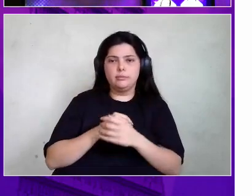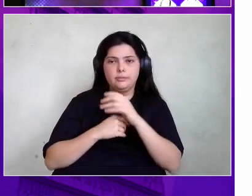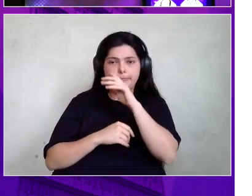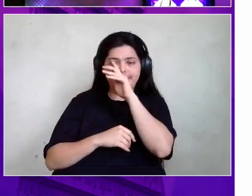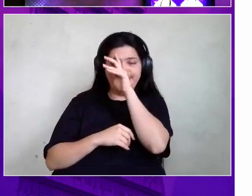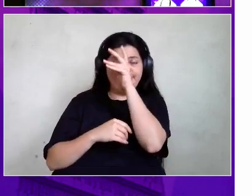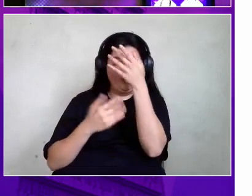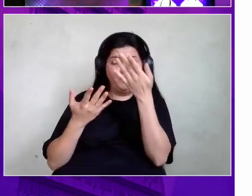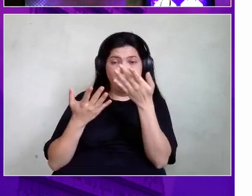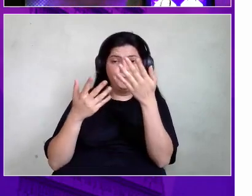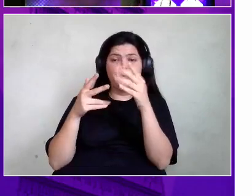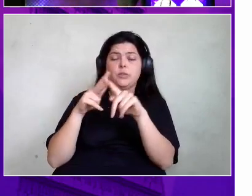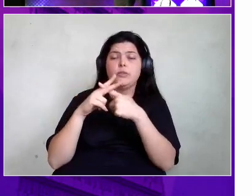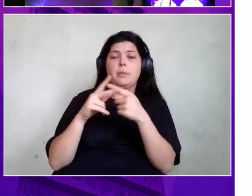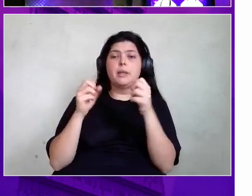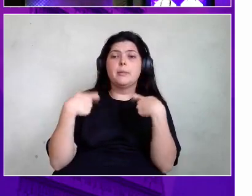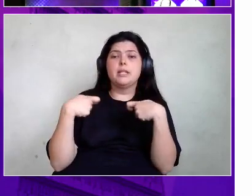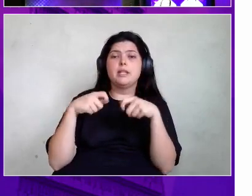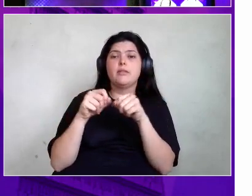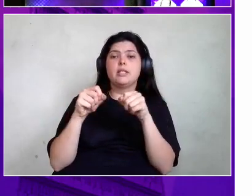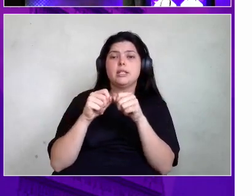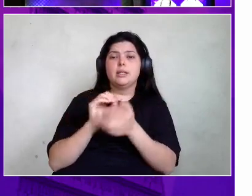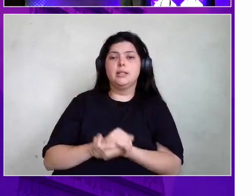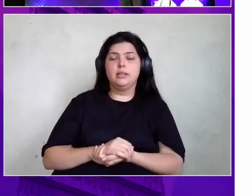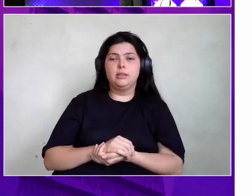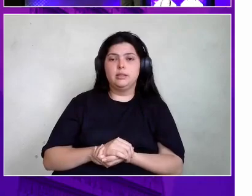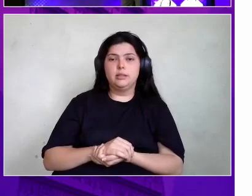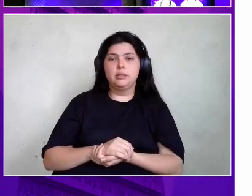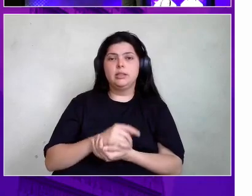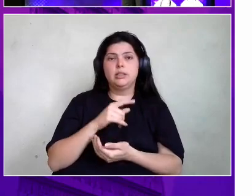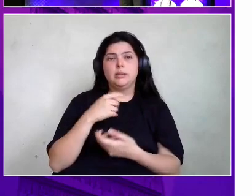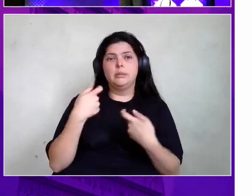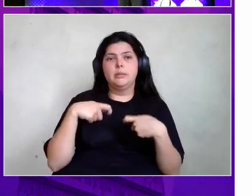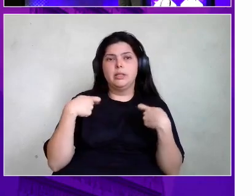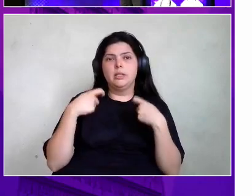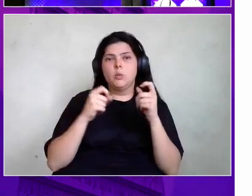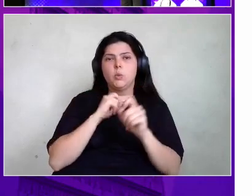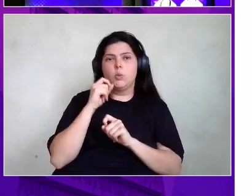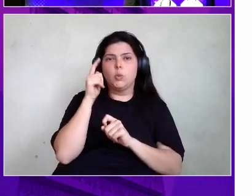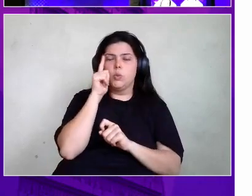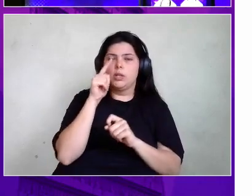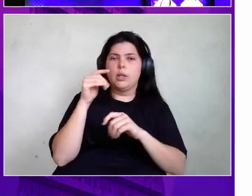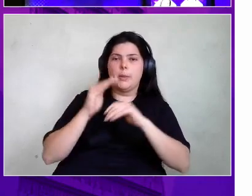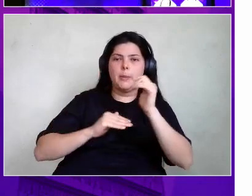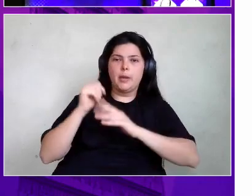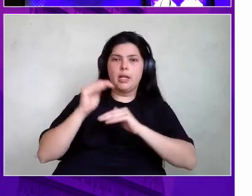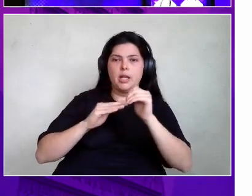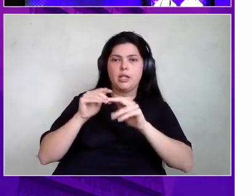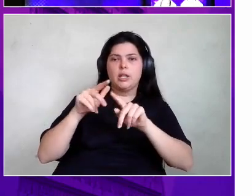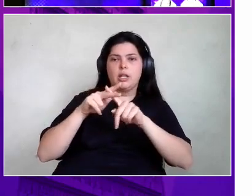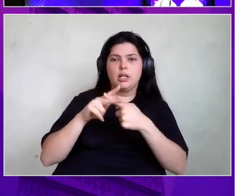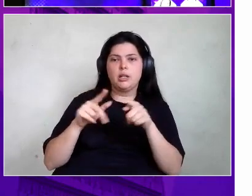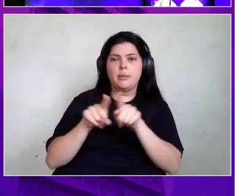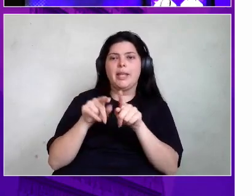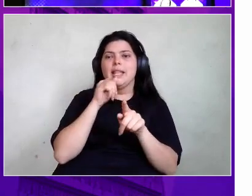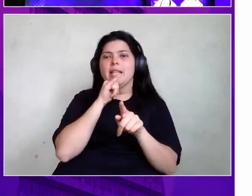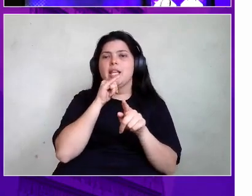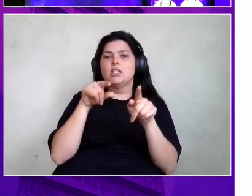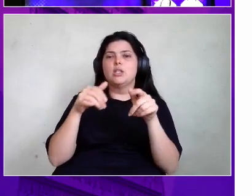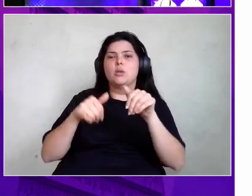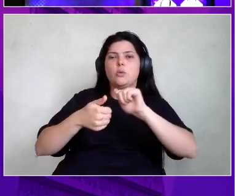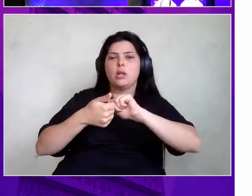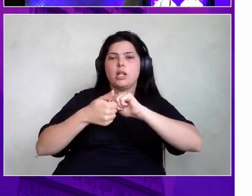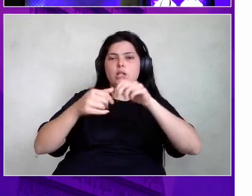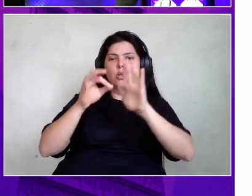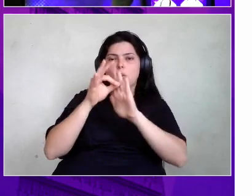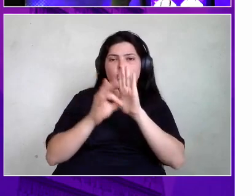aqui, o que a ferramenta precisaria permitir? Ela tem que deixar, eu tenho que conseguir fazer a execução do setup, do build, do teste, da parte de qualidade de código, executar através